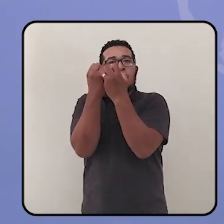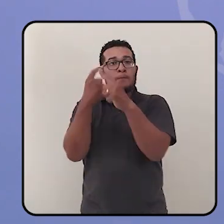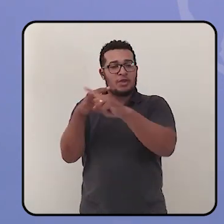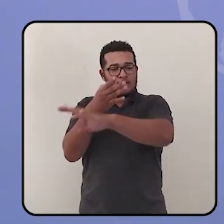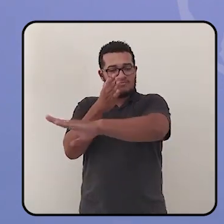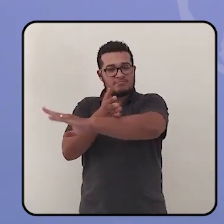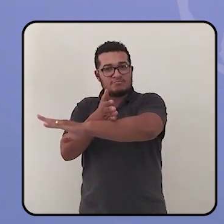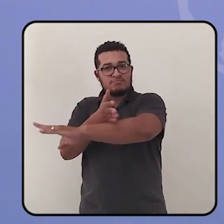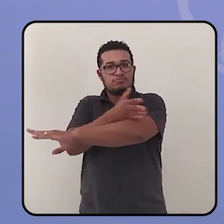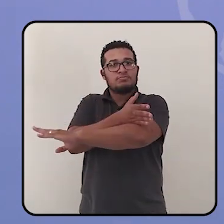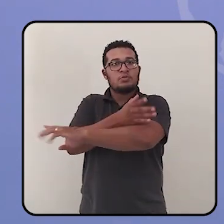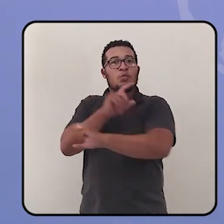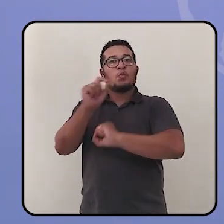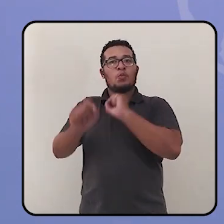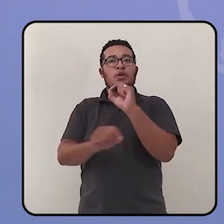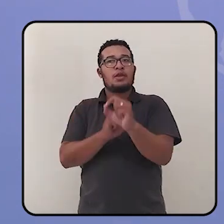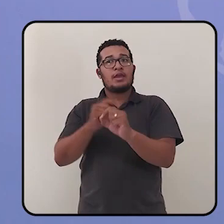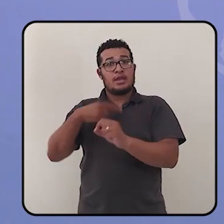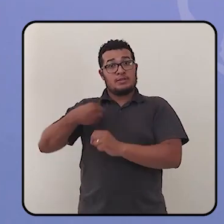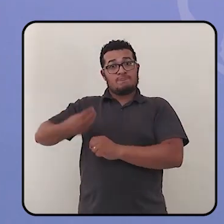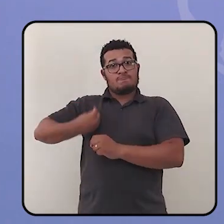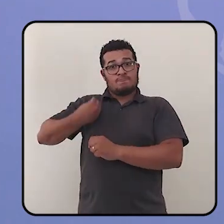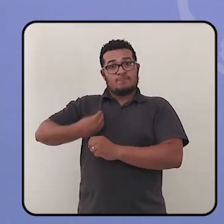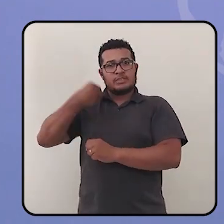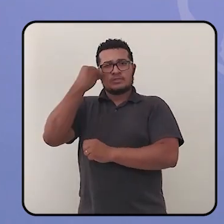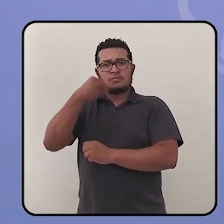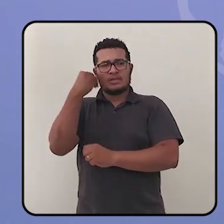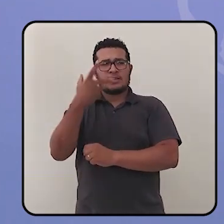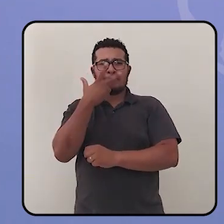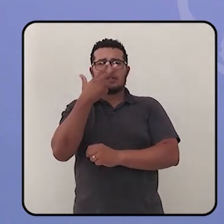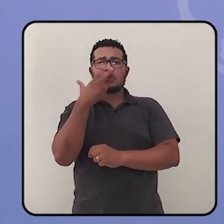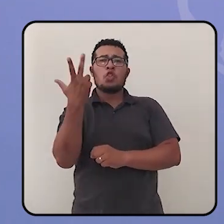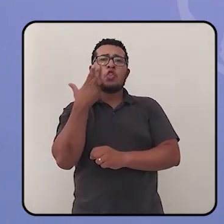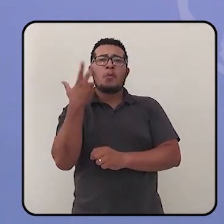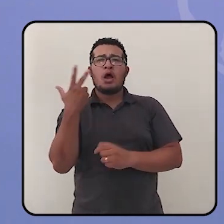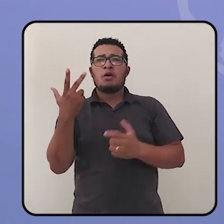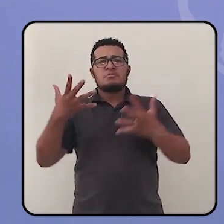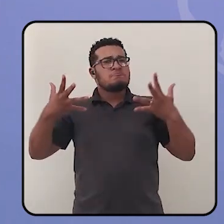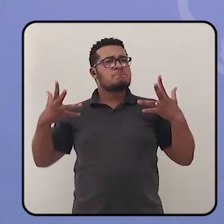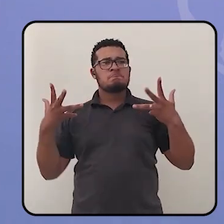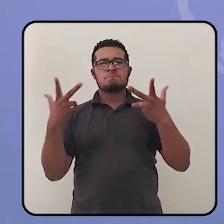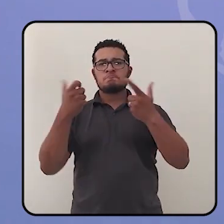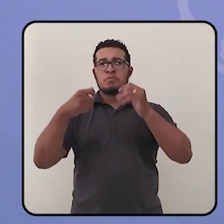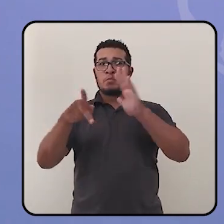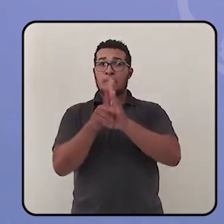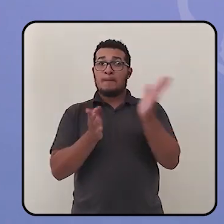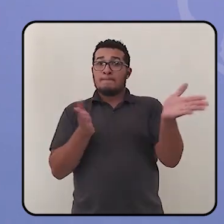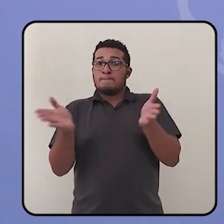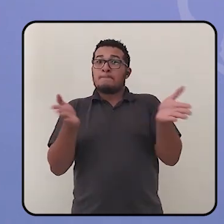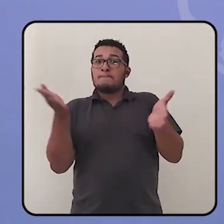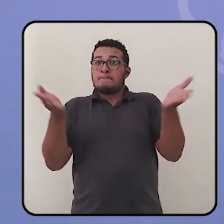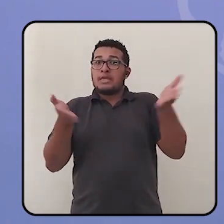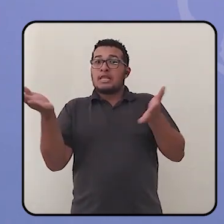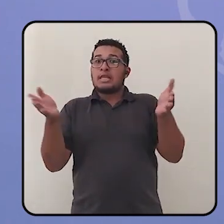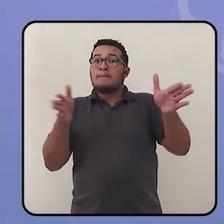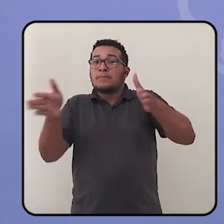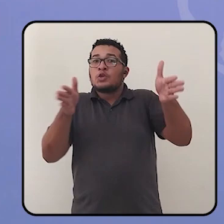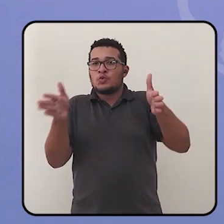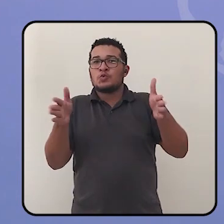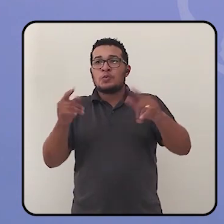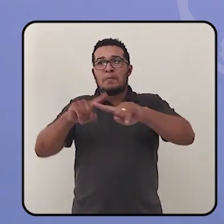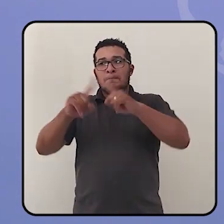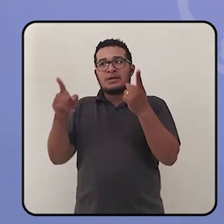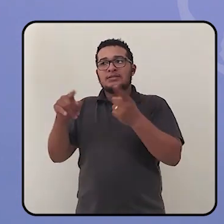homem para o homem medieval o que ele viveu naquele período era algo normal era algo fantástico para quem no período mas para os homens do renascimento